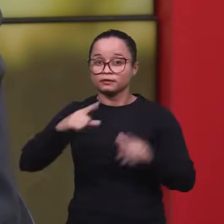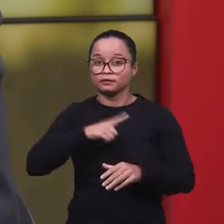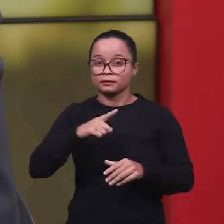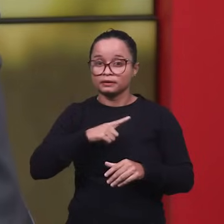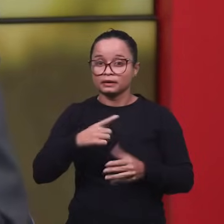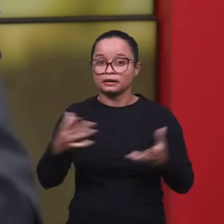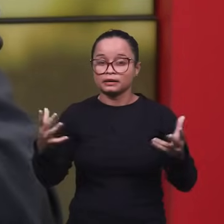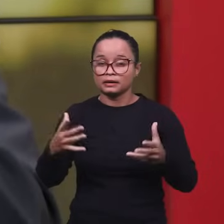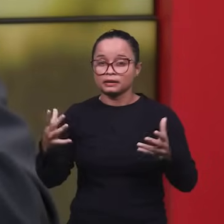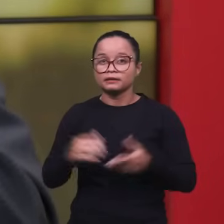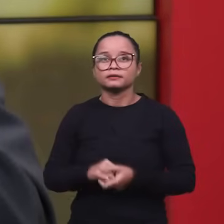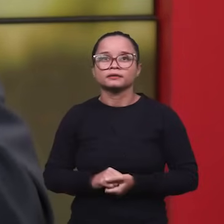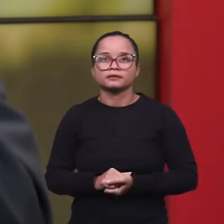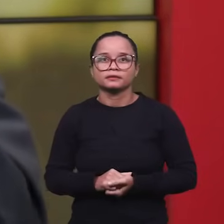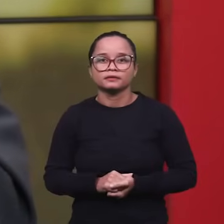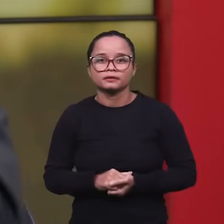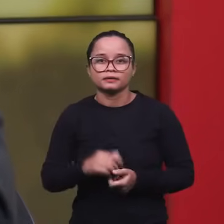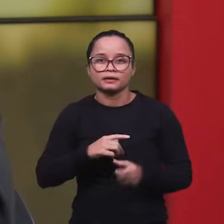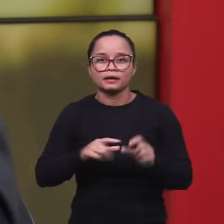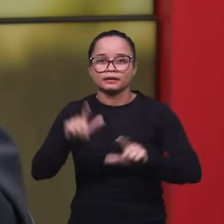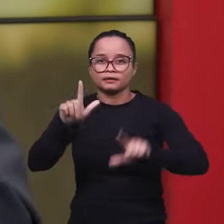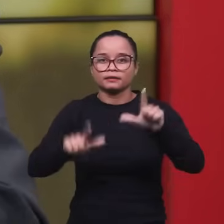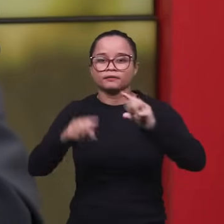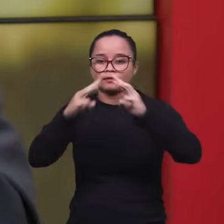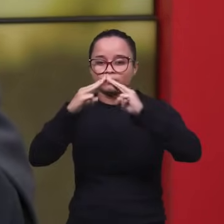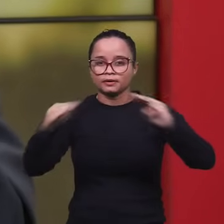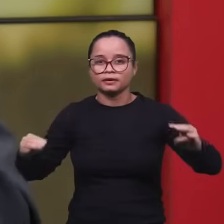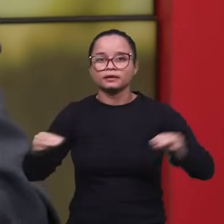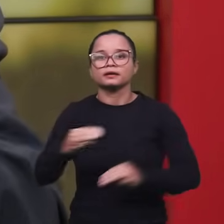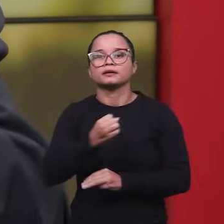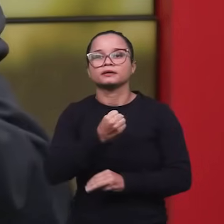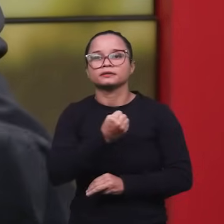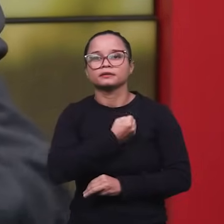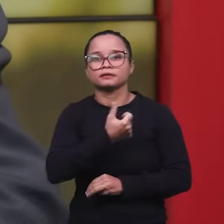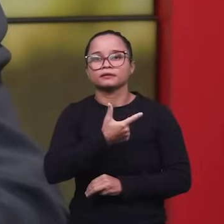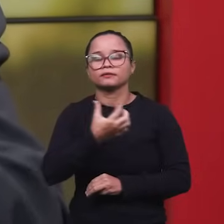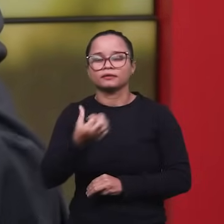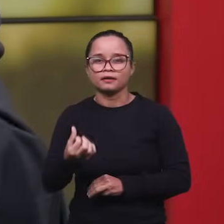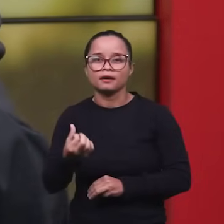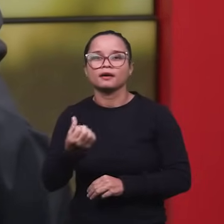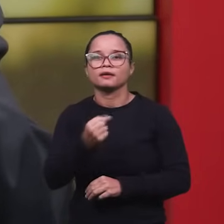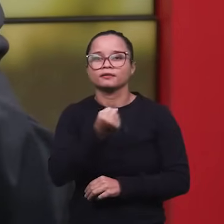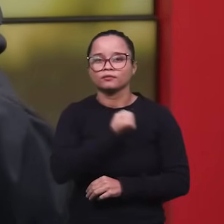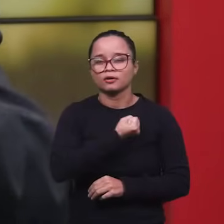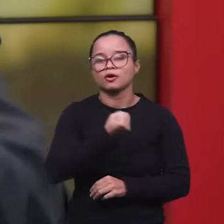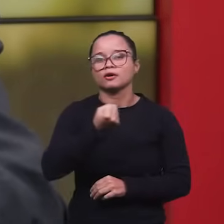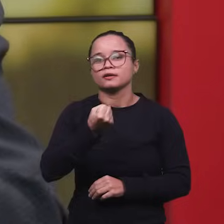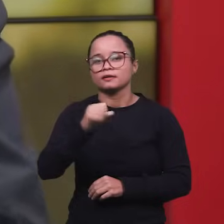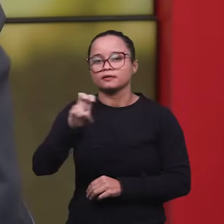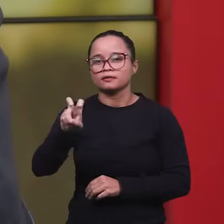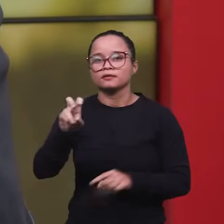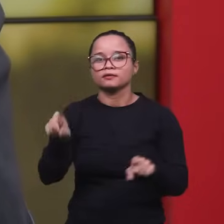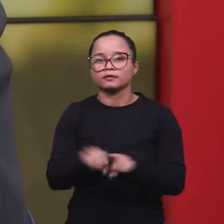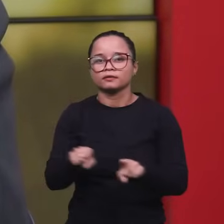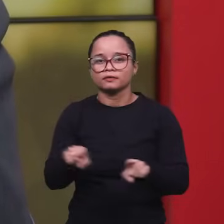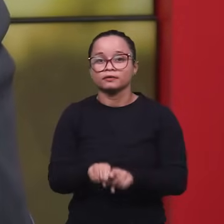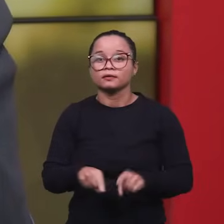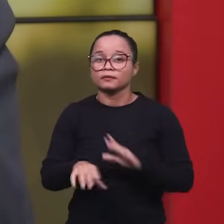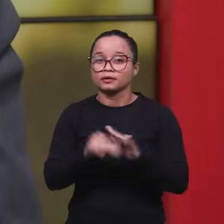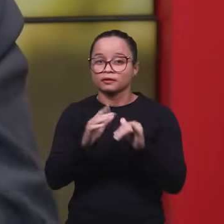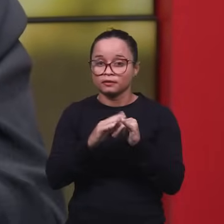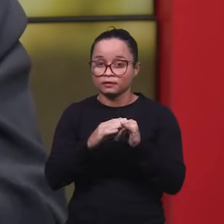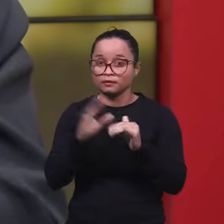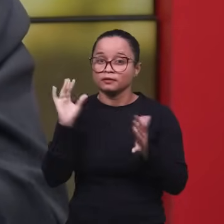nós temos nas nossas redes, né, na TV Manaim, canal 126, canal 85 da Sky, também pelo canal da Igreja Cristã Maranata